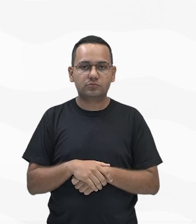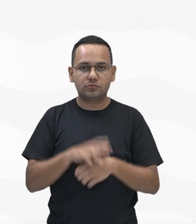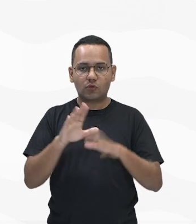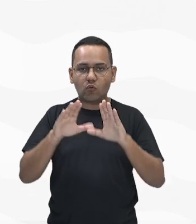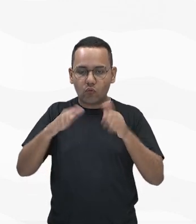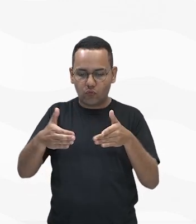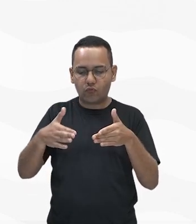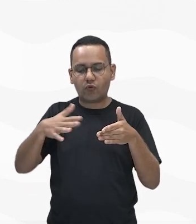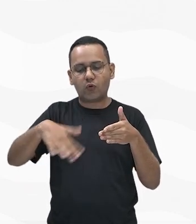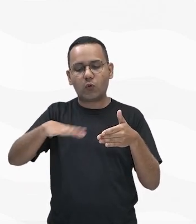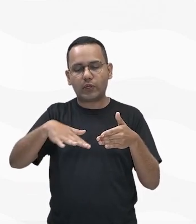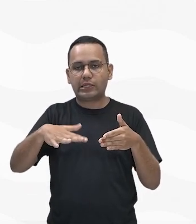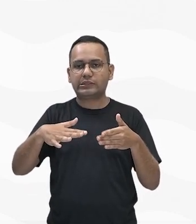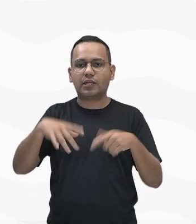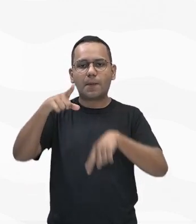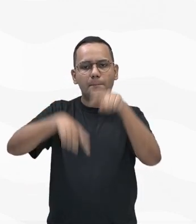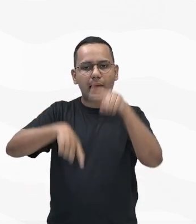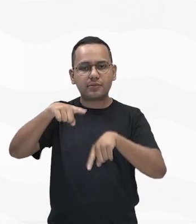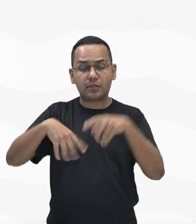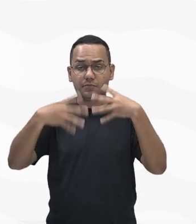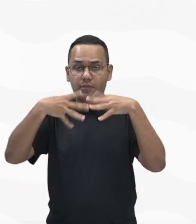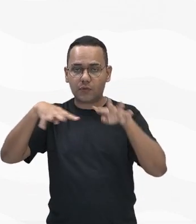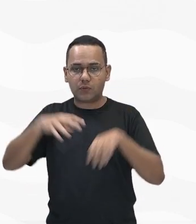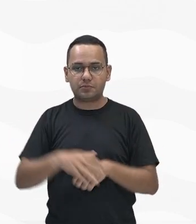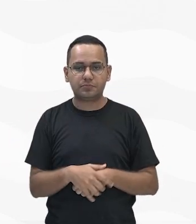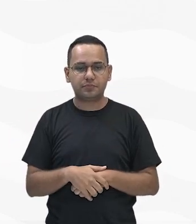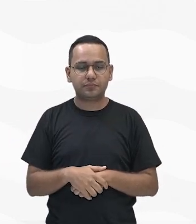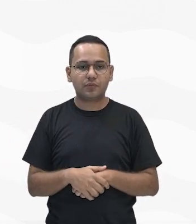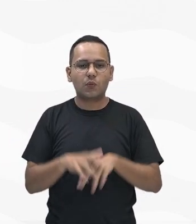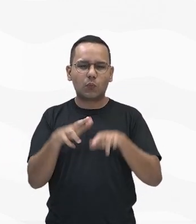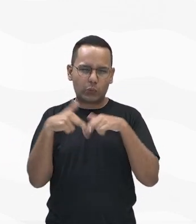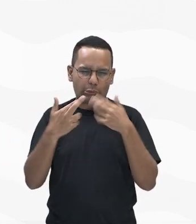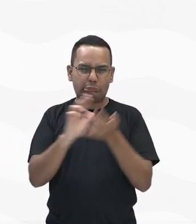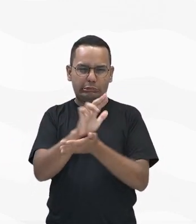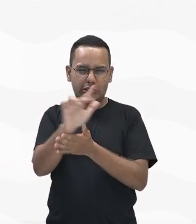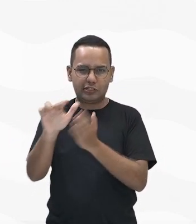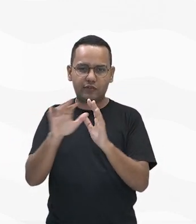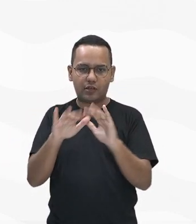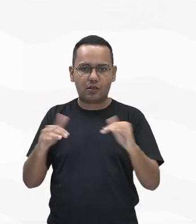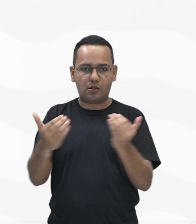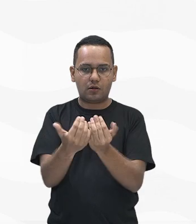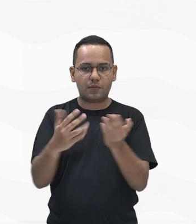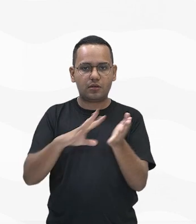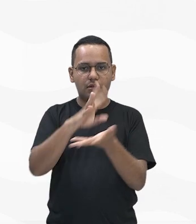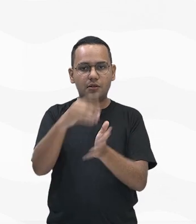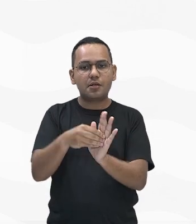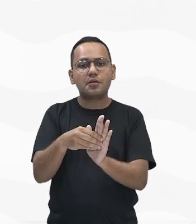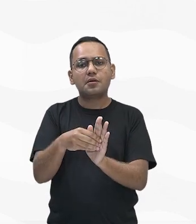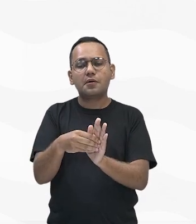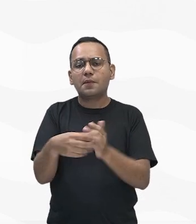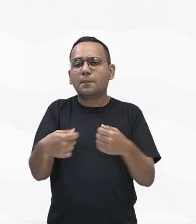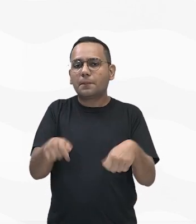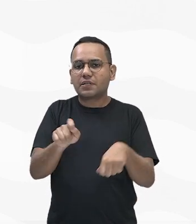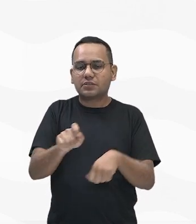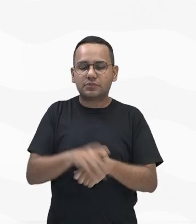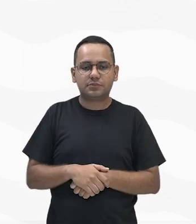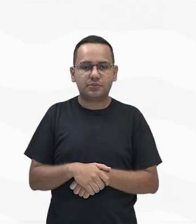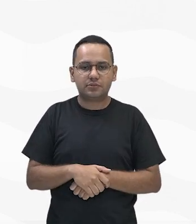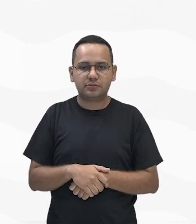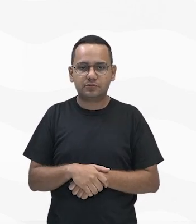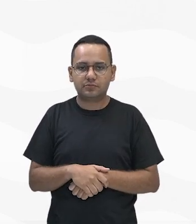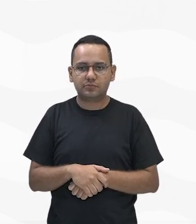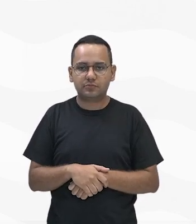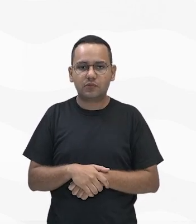recursos naturais. Muitas comunidades na Amazônia dependem da utilização sustentável dos recursos